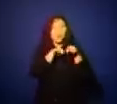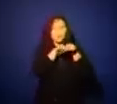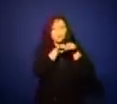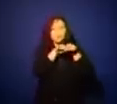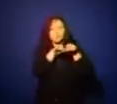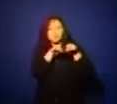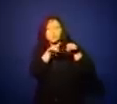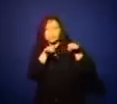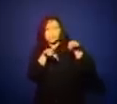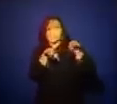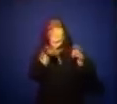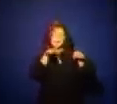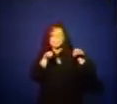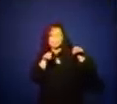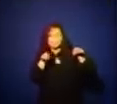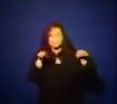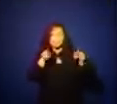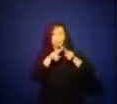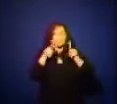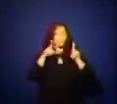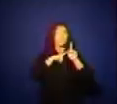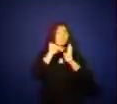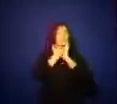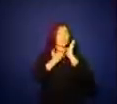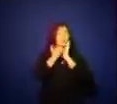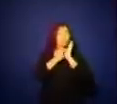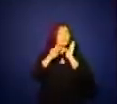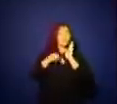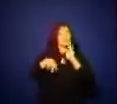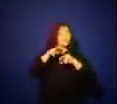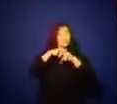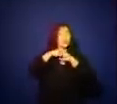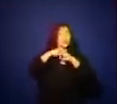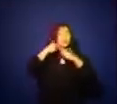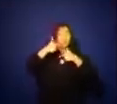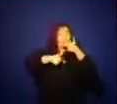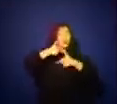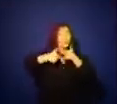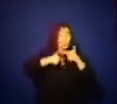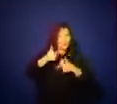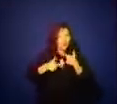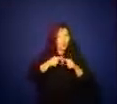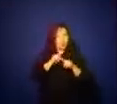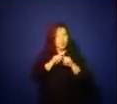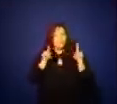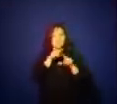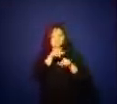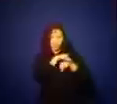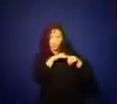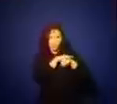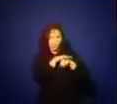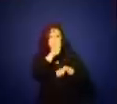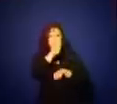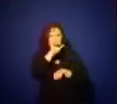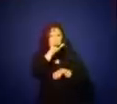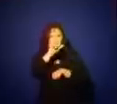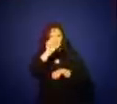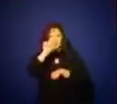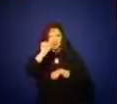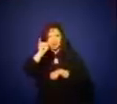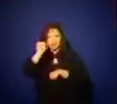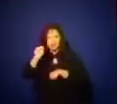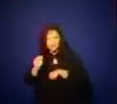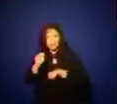Mas você tá vendo essa inflação no serviço você tem um tênis que vocês estão tendo essas discussões no Bass também além de